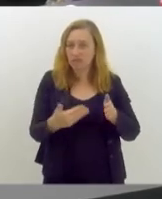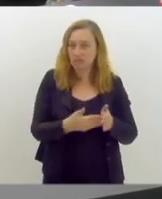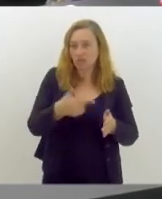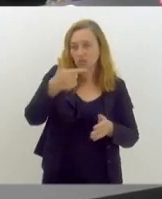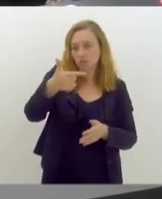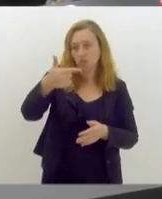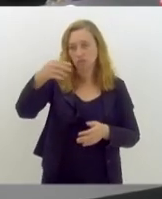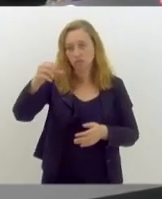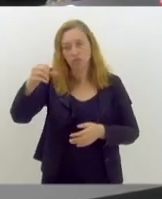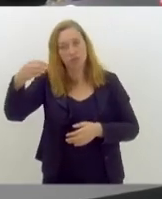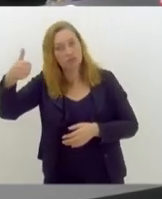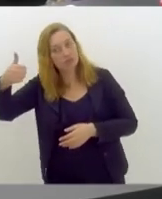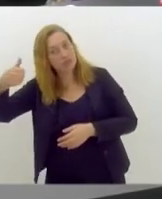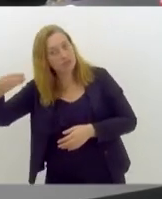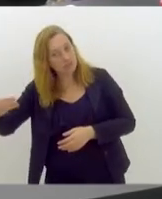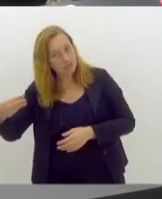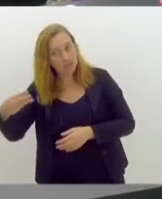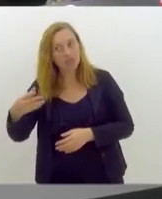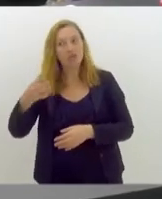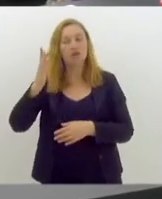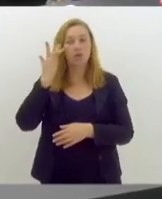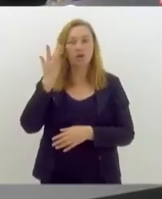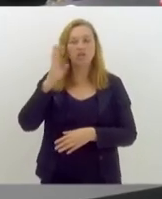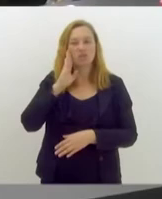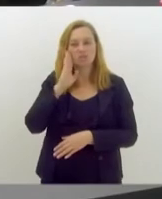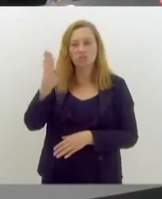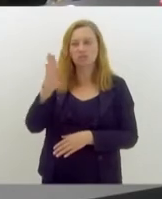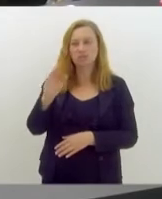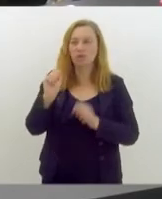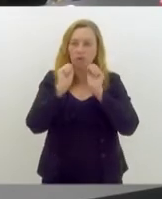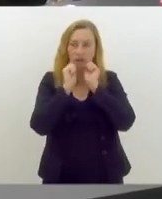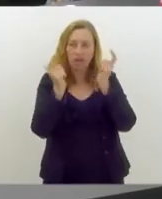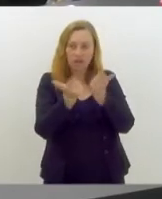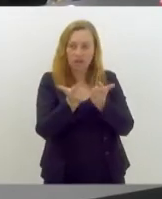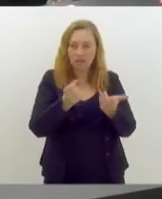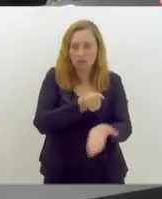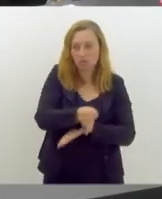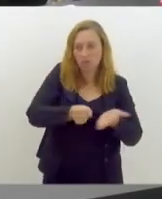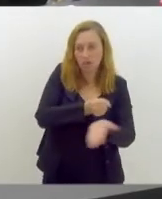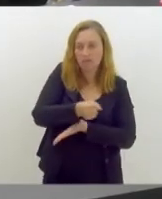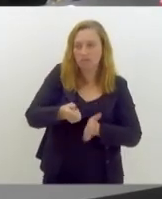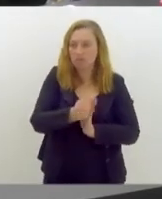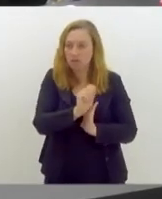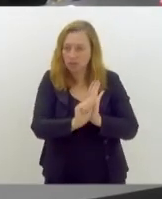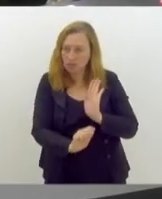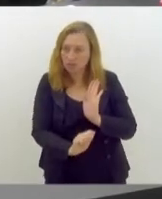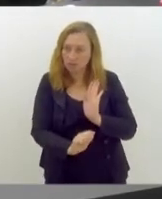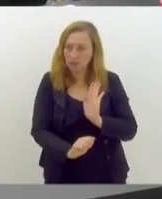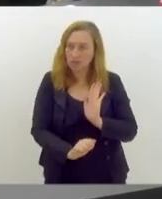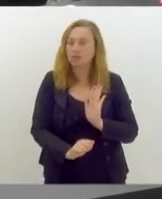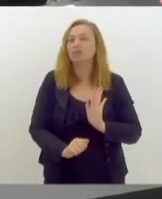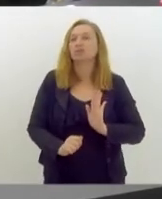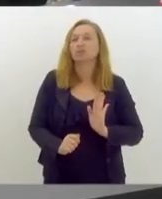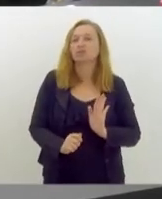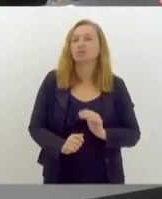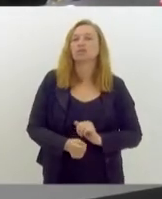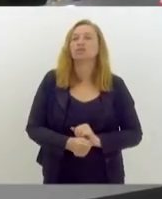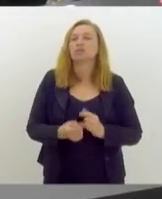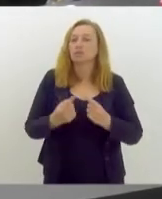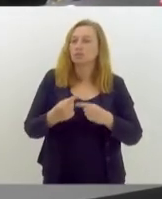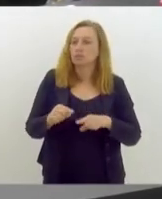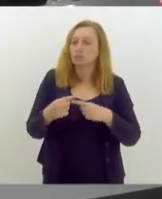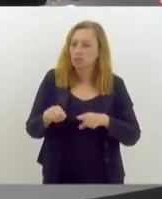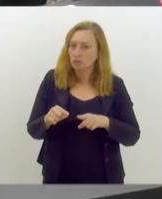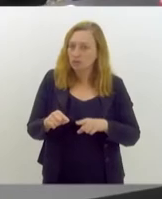acho que é fundamental que a Assembleia Legislativa com base neste relatório seja capaz de provocar